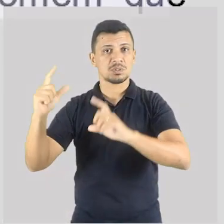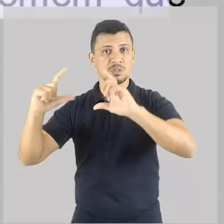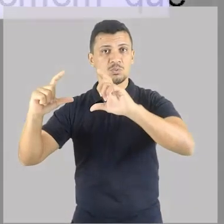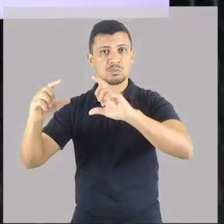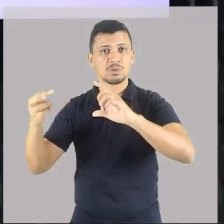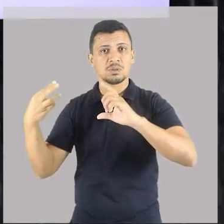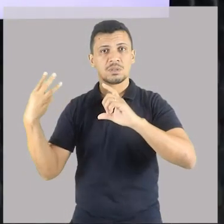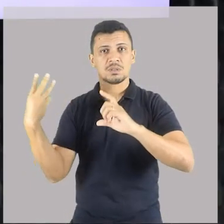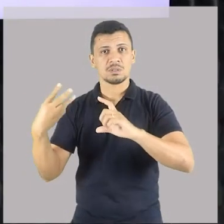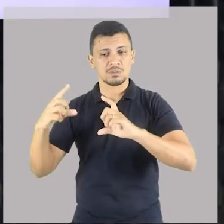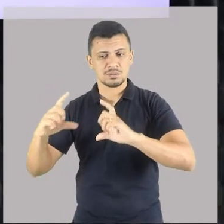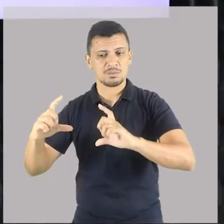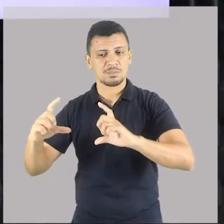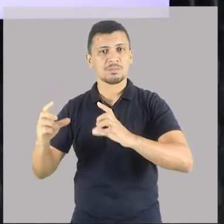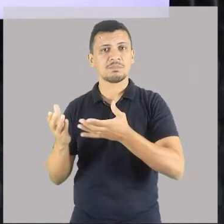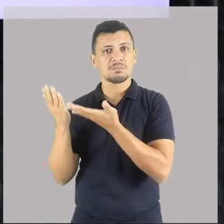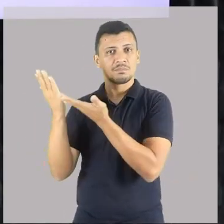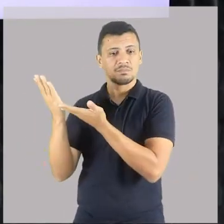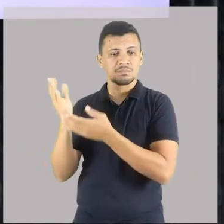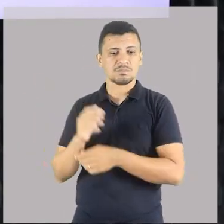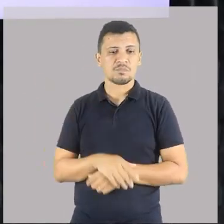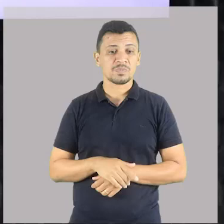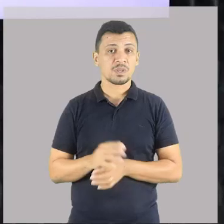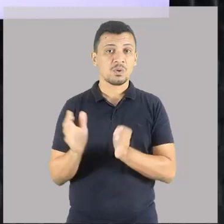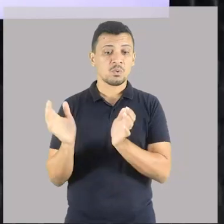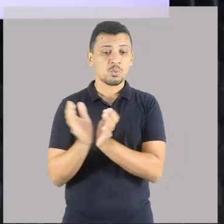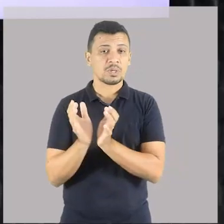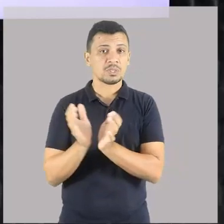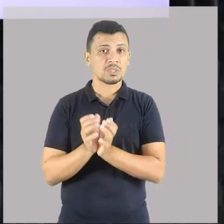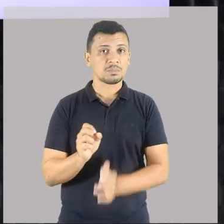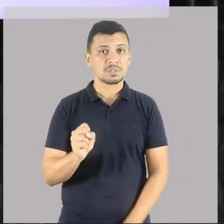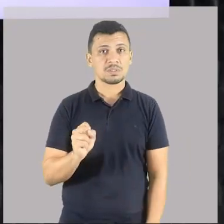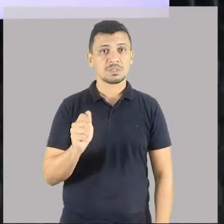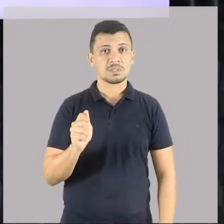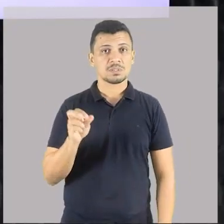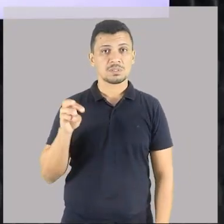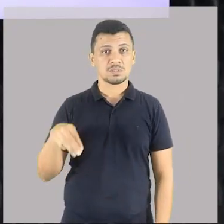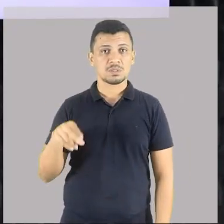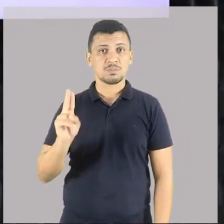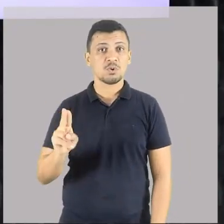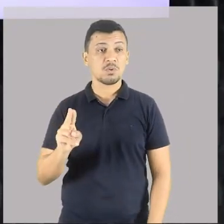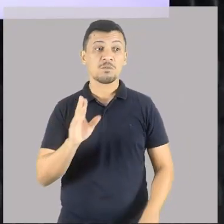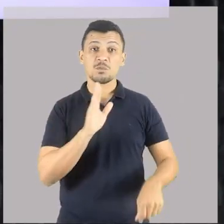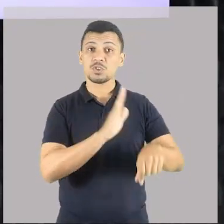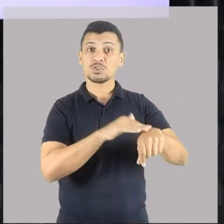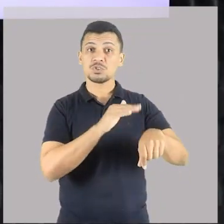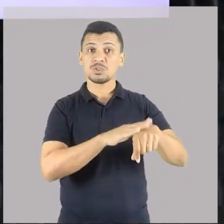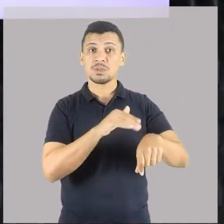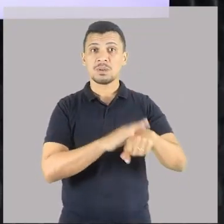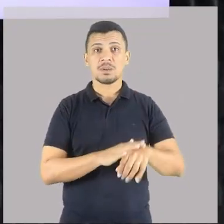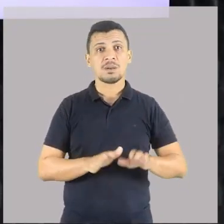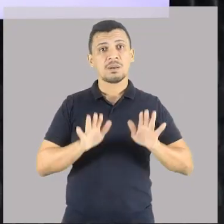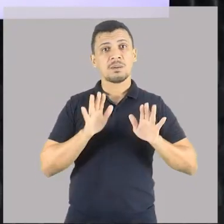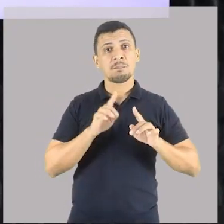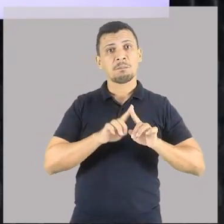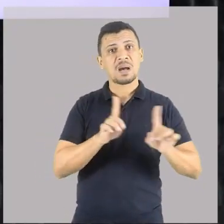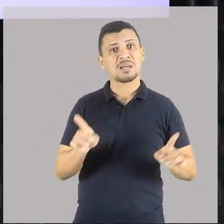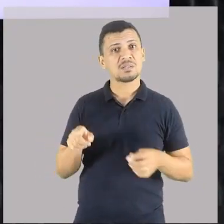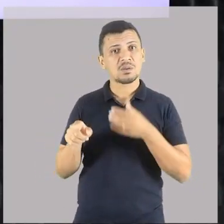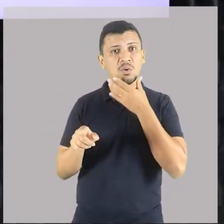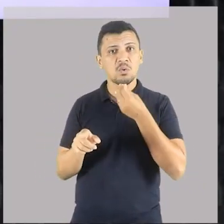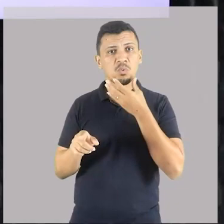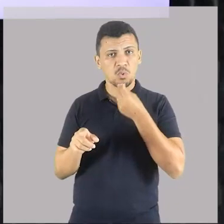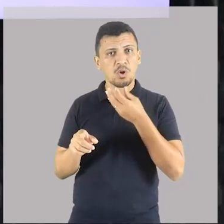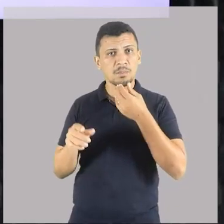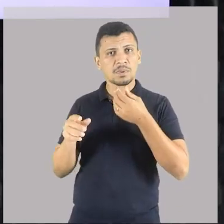terceiro parágrafo, certo? Então, ele diz assim, uma equipe da SAMU foi acionada, mas o homem que chegou a